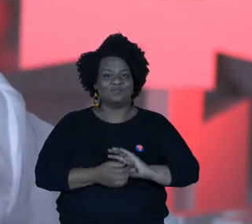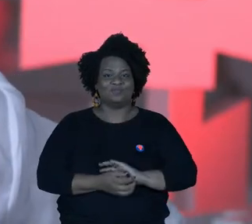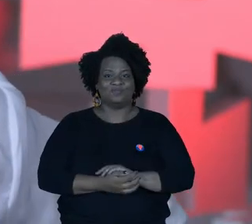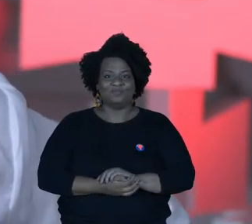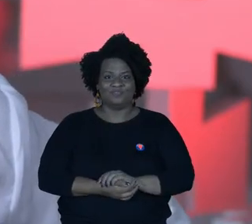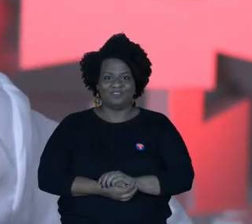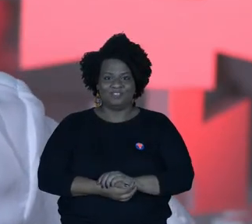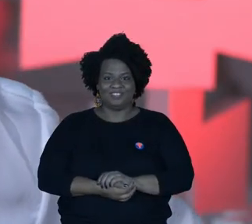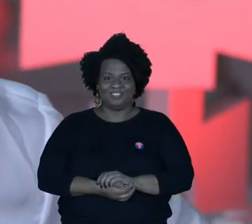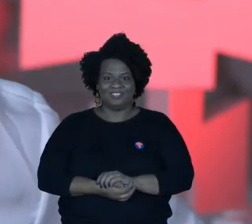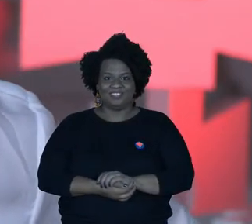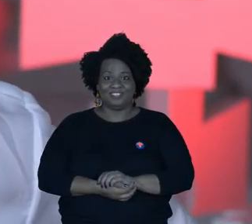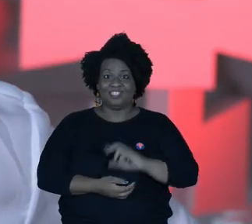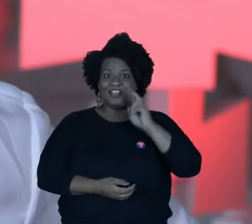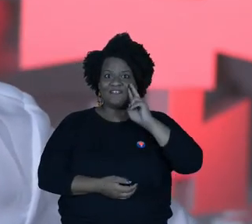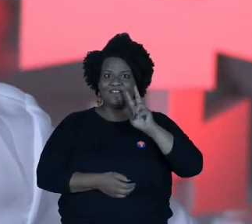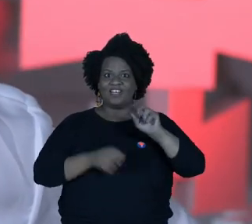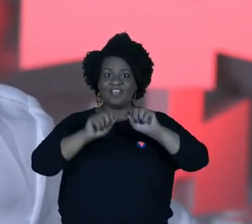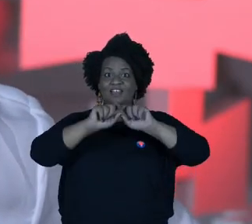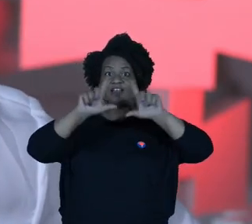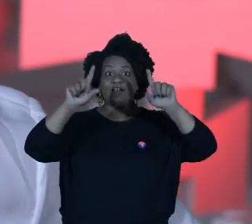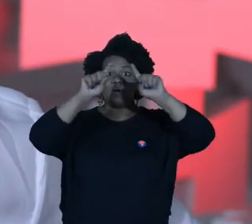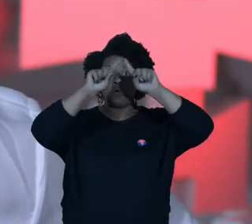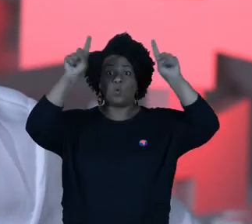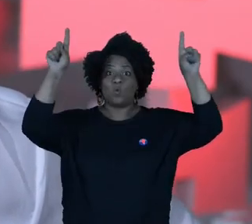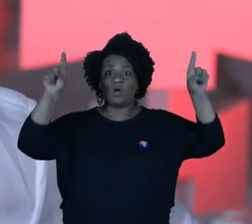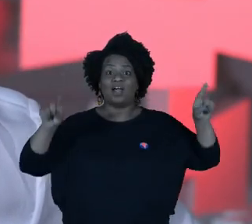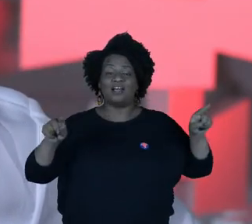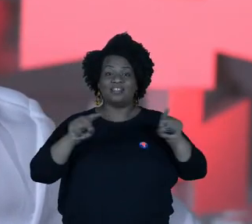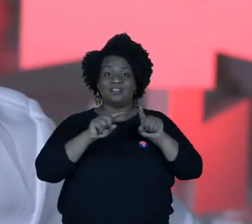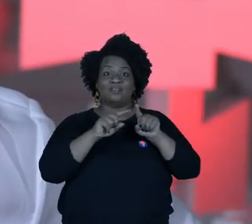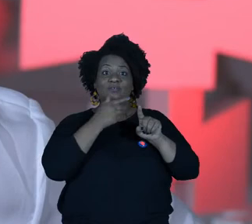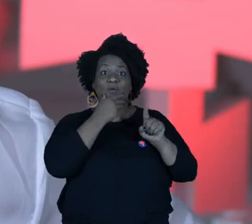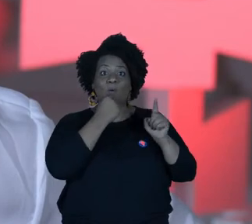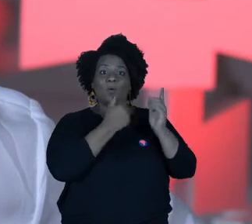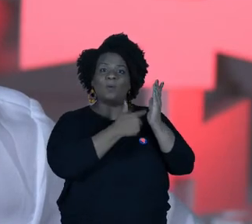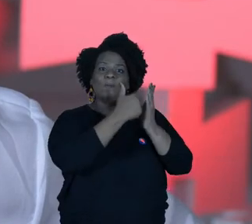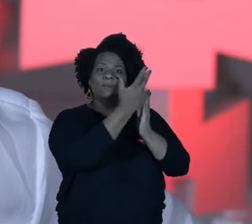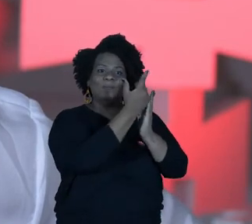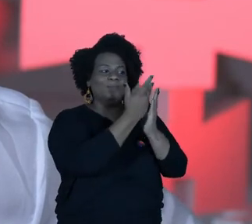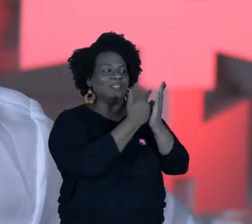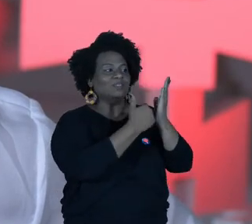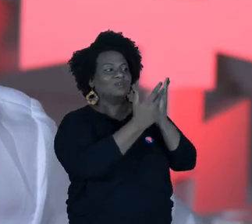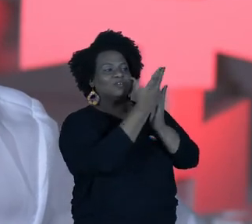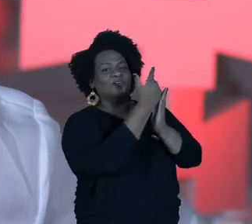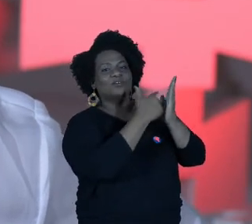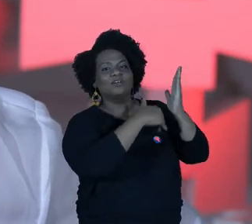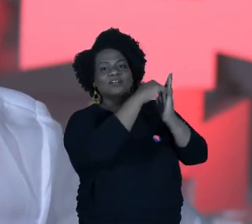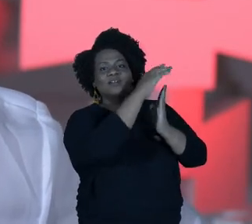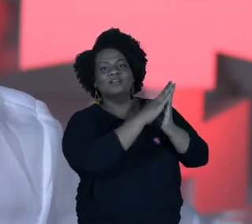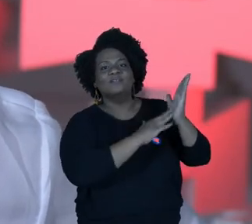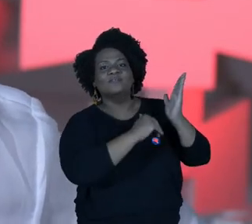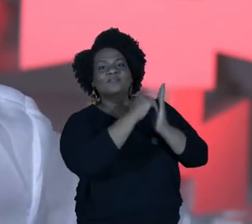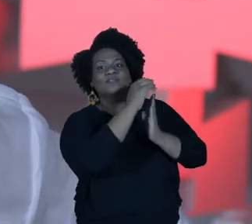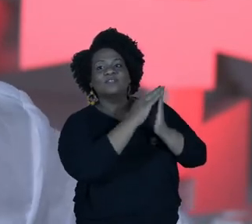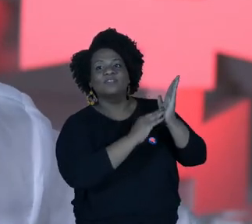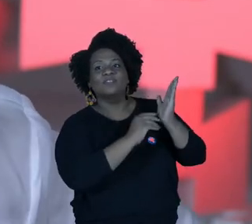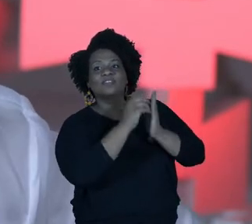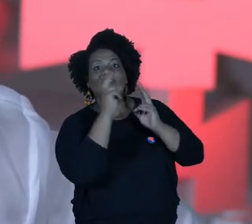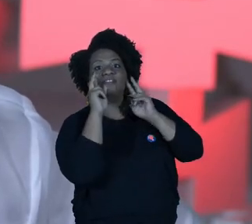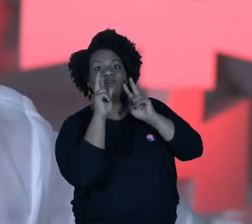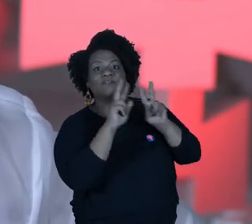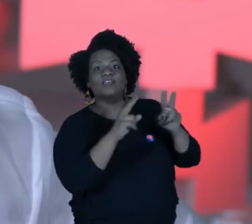A gente vê nesse quadro o pintor pintando o quadro que nós vemos agora.